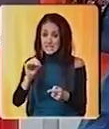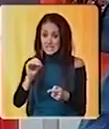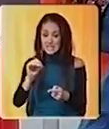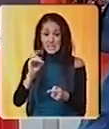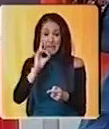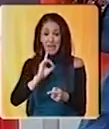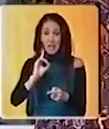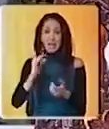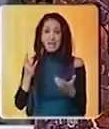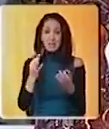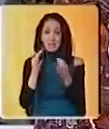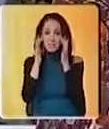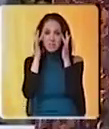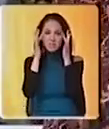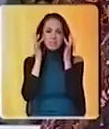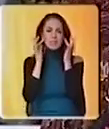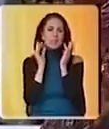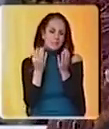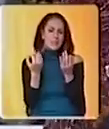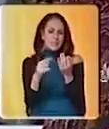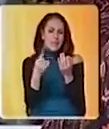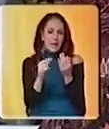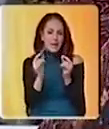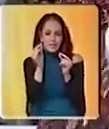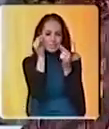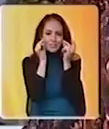Este ano não, acho que para o ano. E há ali, certamente há ali